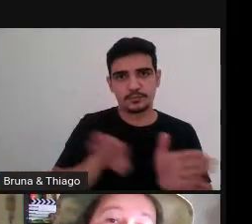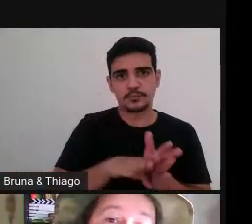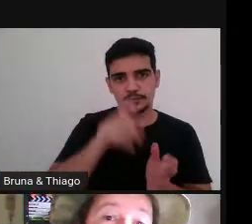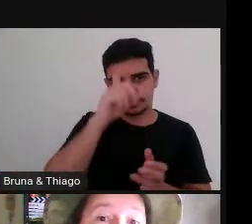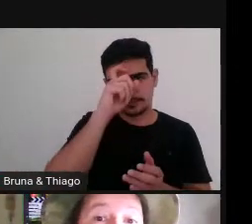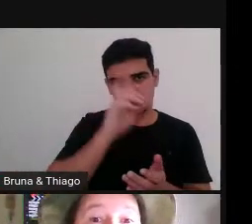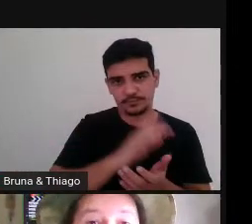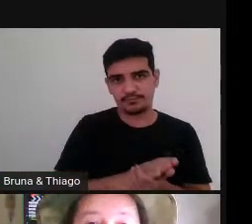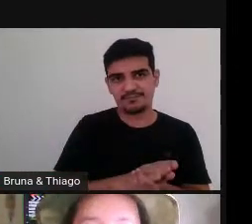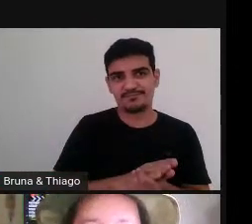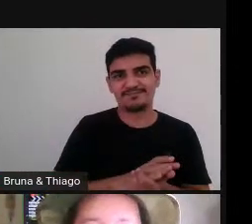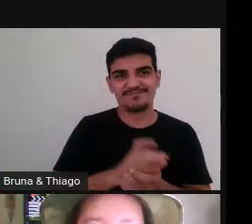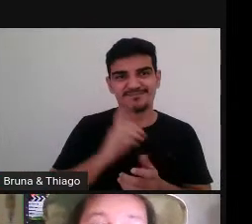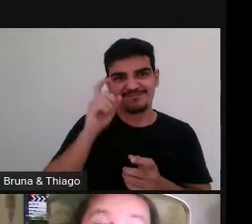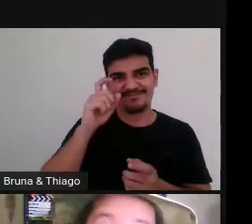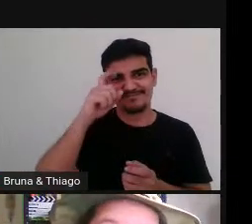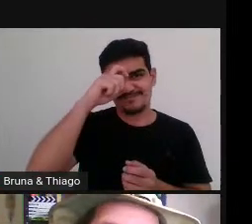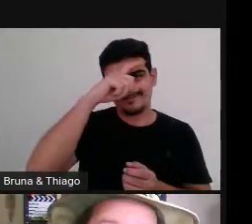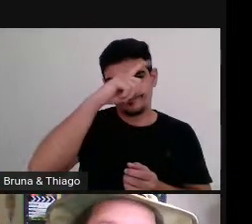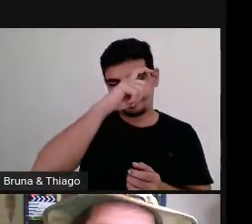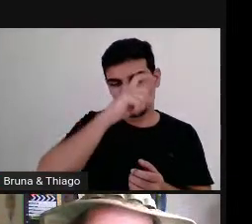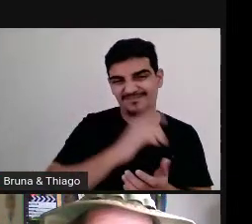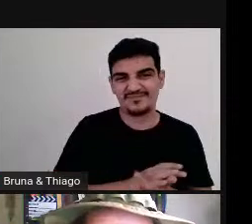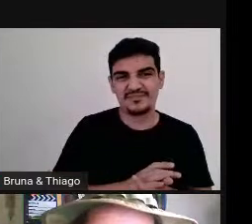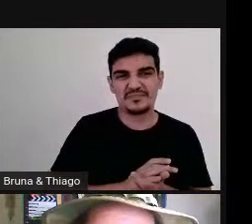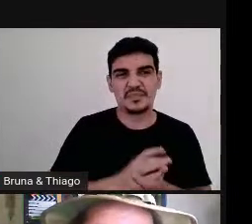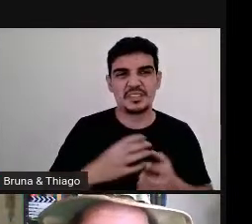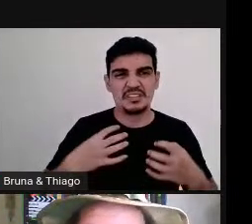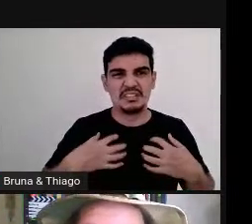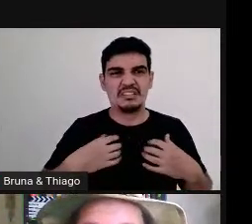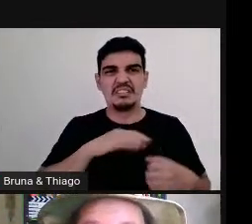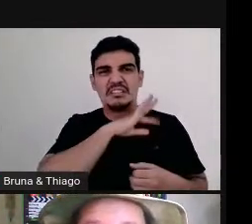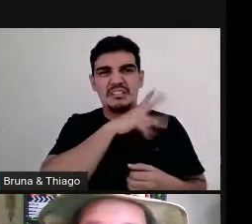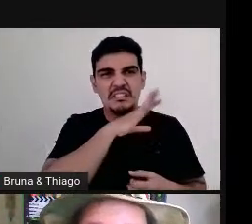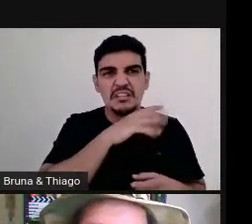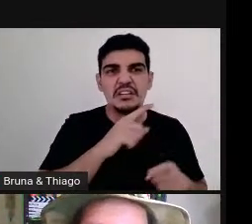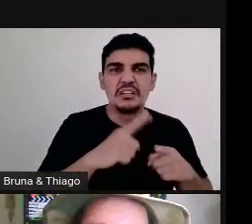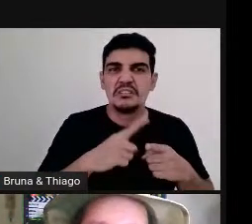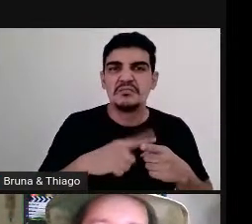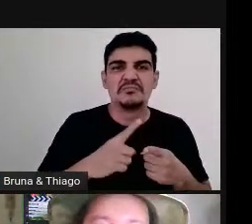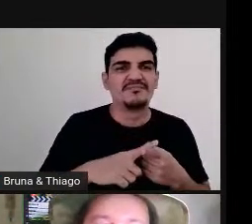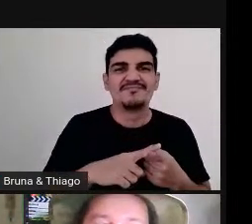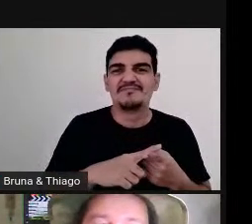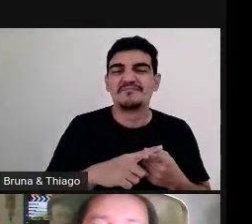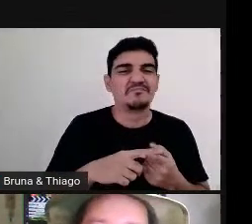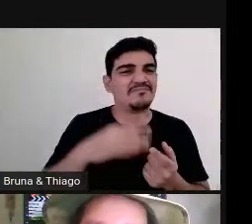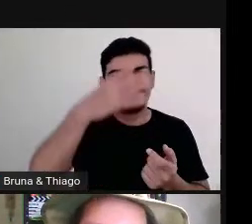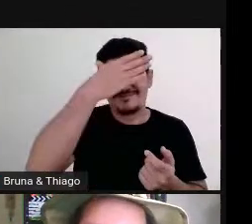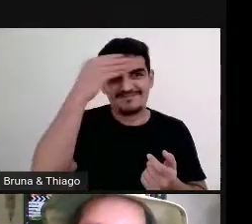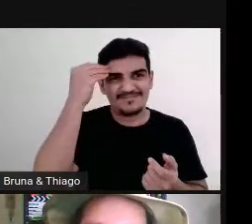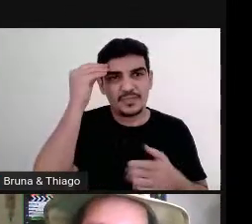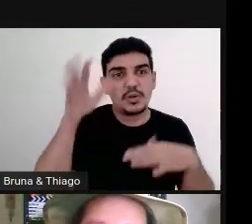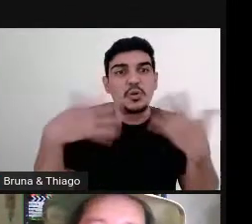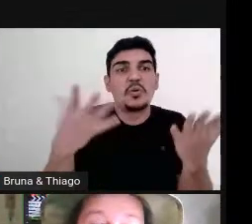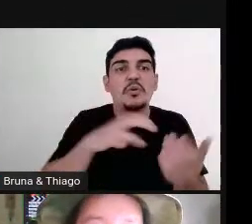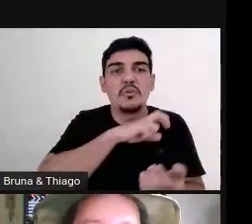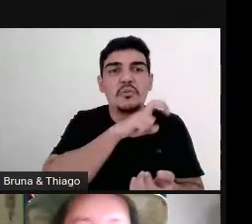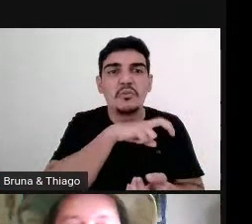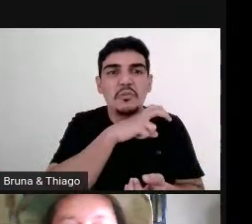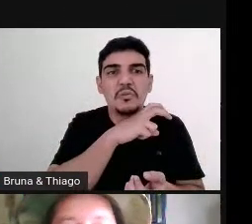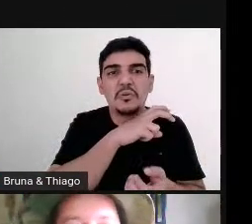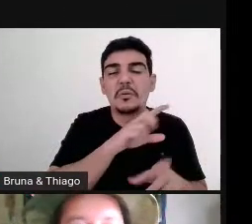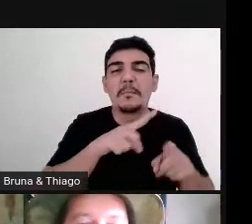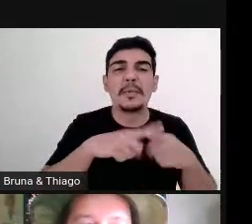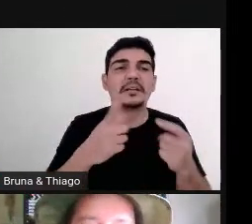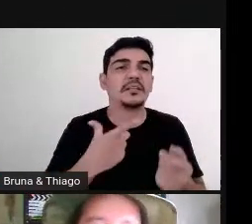médicos lá não sabiam qual era a cobra. E falou: olha, mesmo se a gente identificar qual a cobra, não temos o soro. Aí eles conseguiram, né,